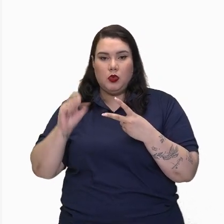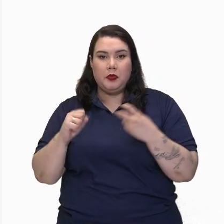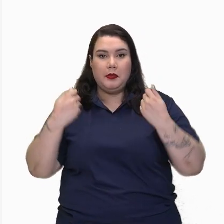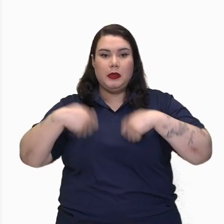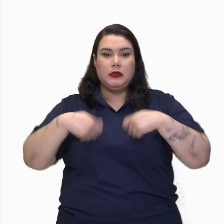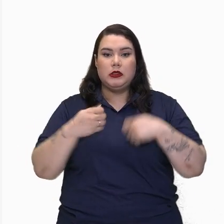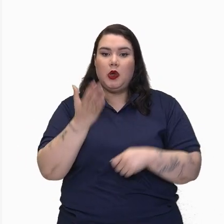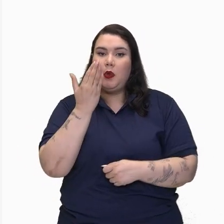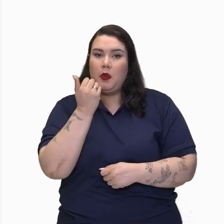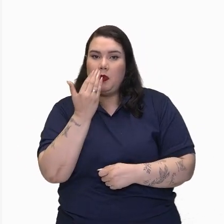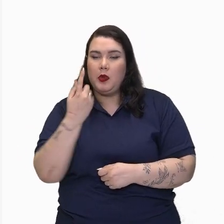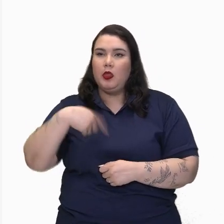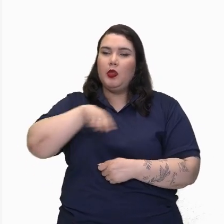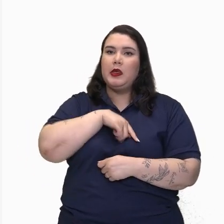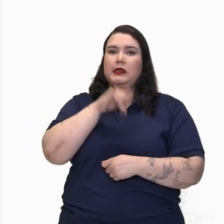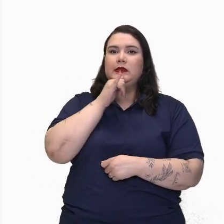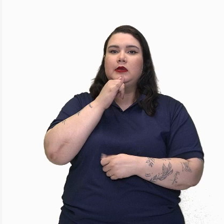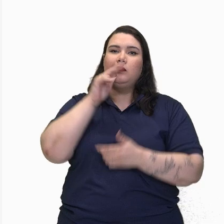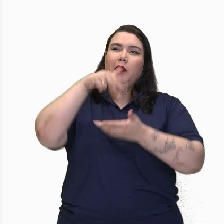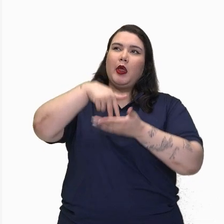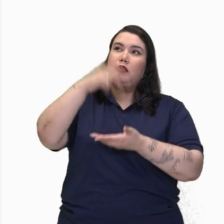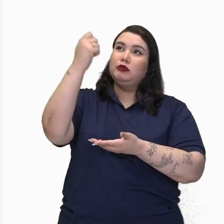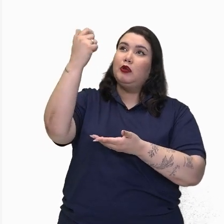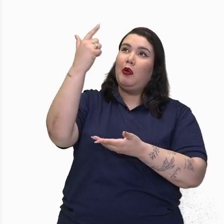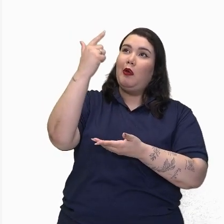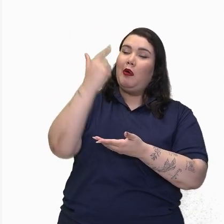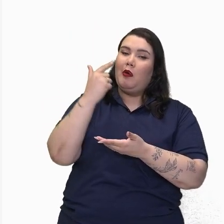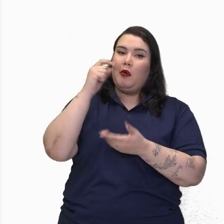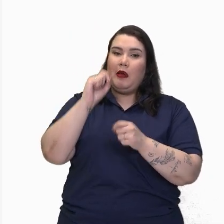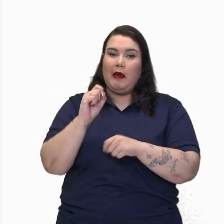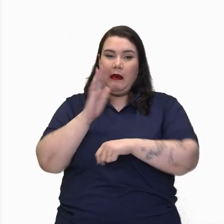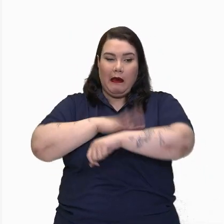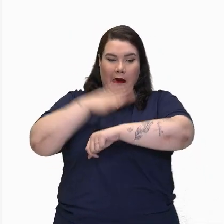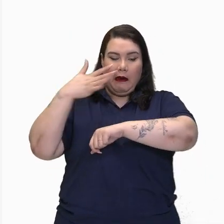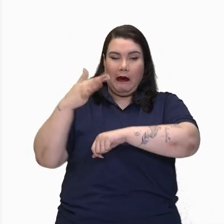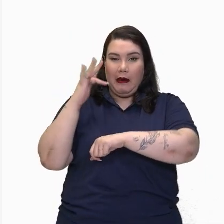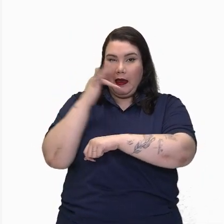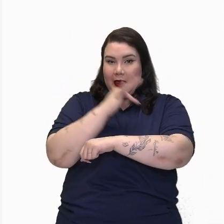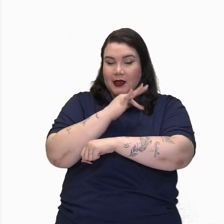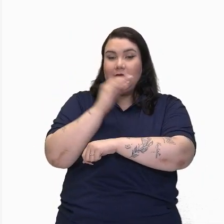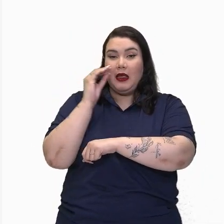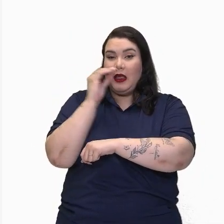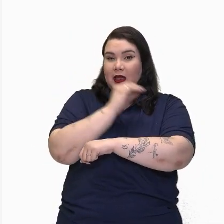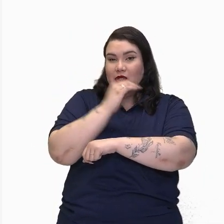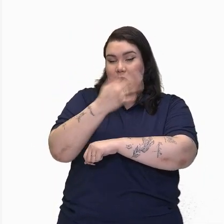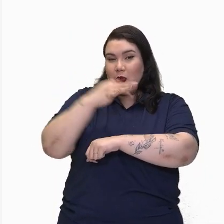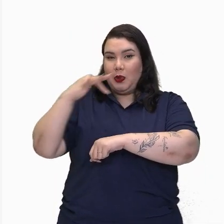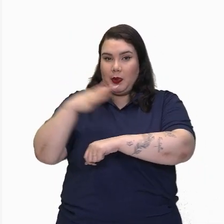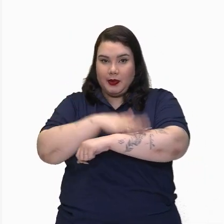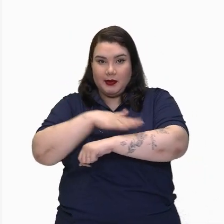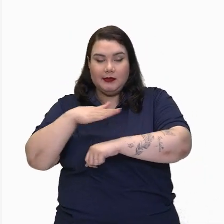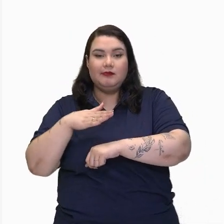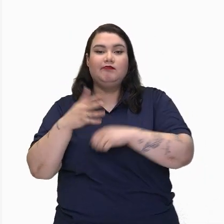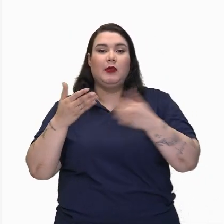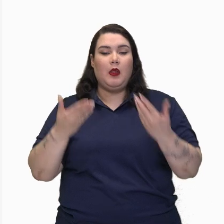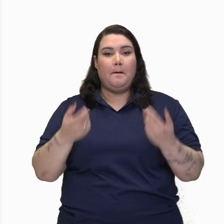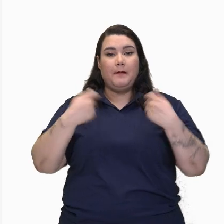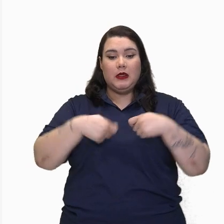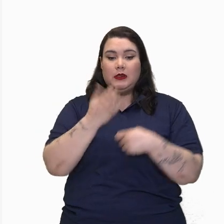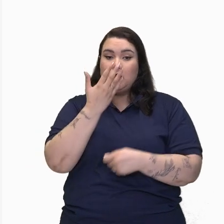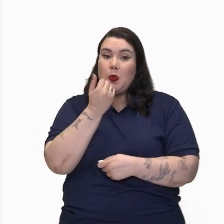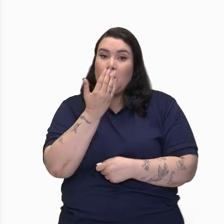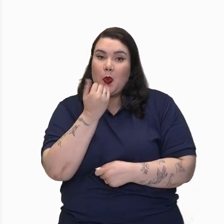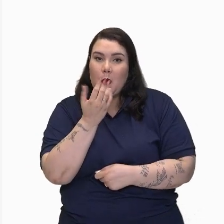Se a gente ficar ali no sol, o máximo que a gente vai levar é uma queimadura, né? A gente não vai conseguir produzir alimento, a gente precisa